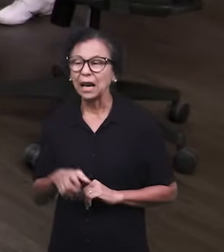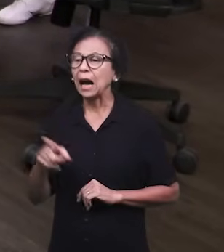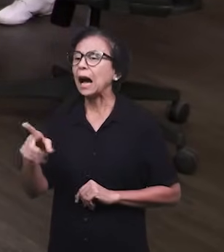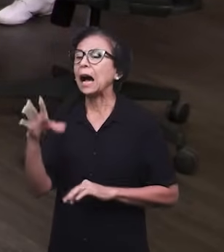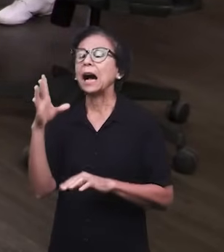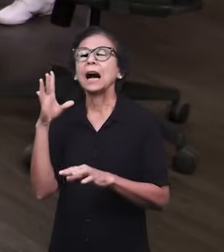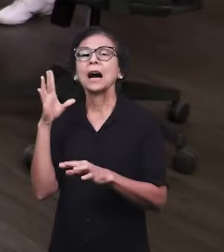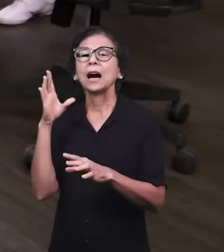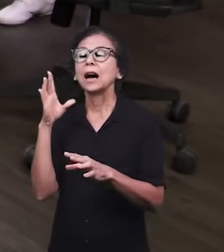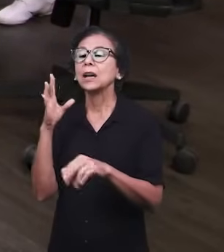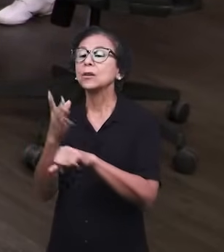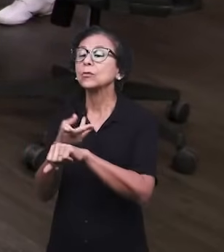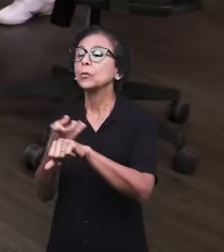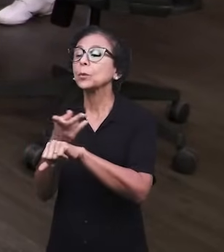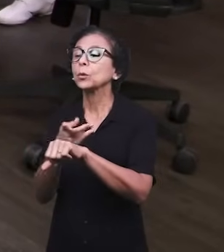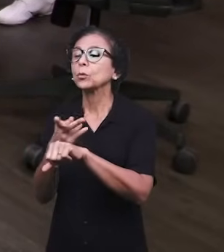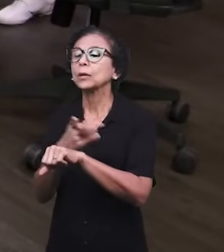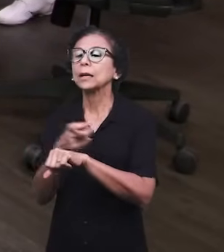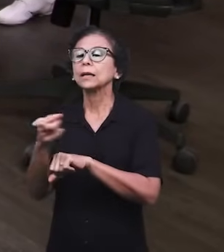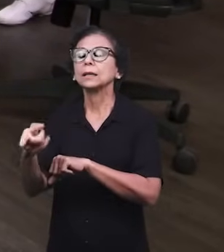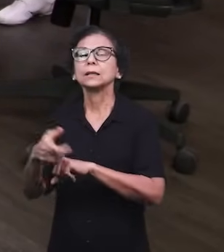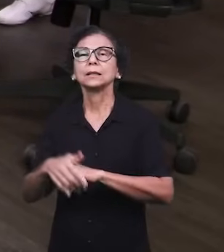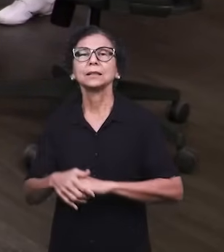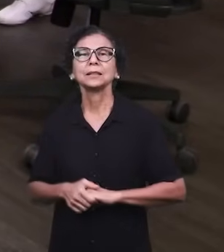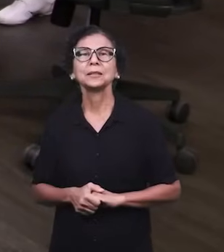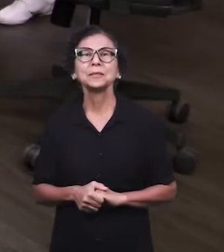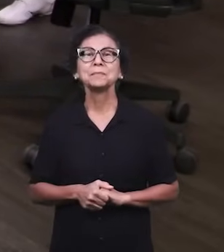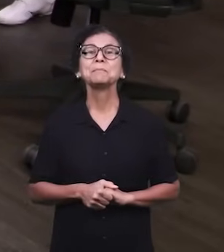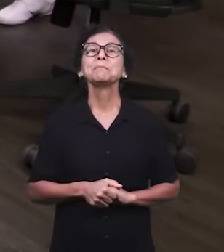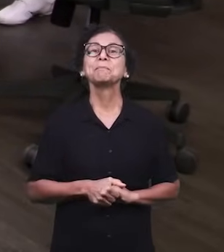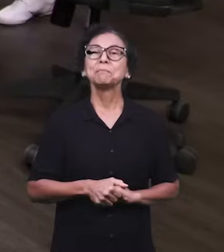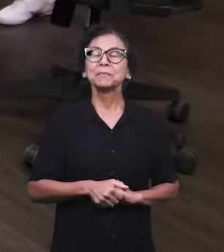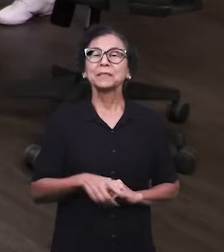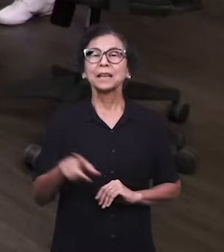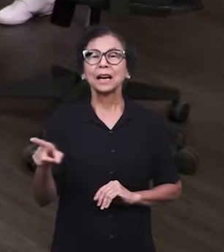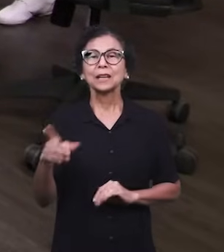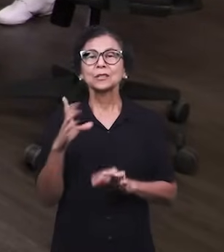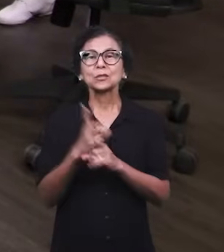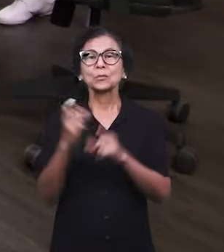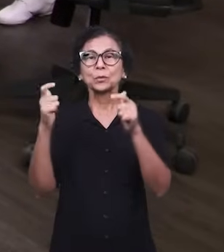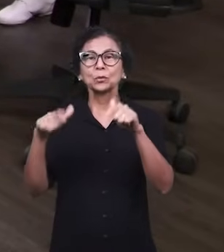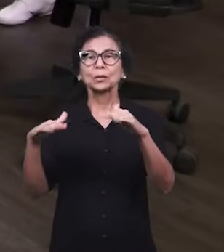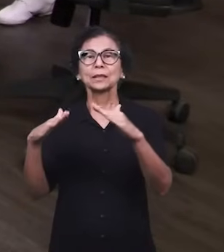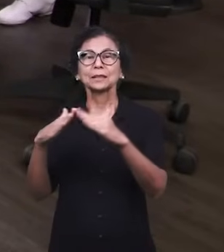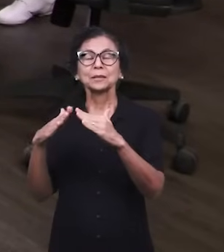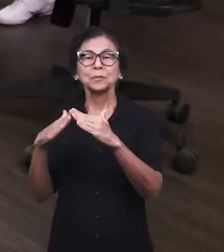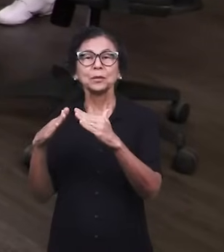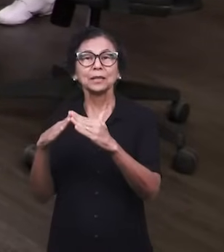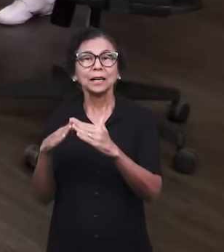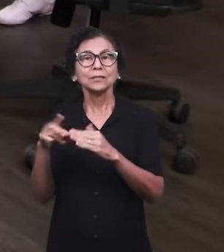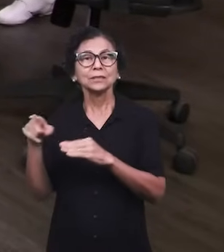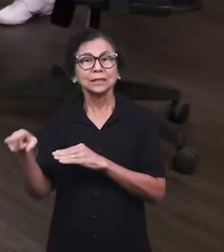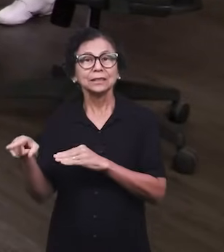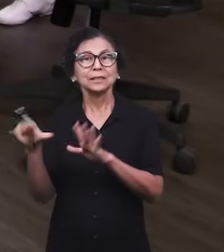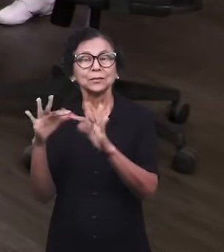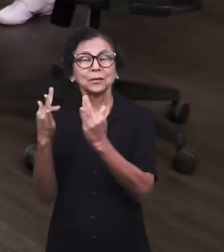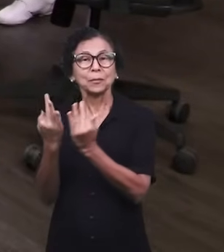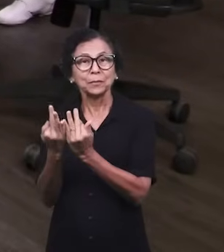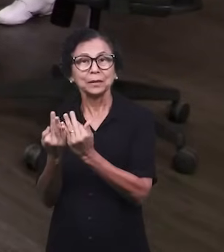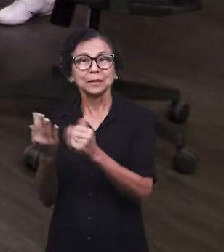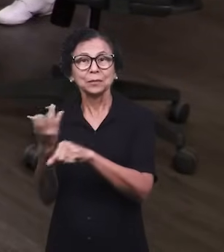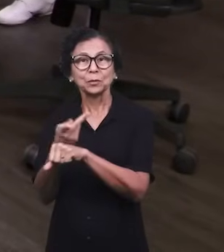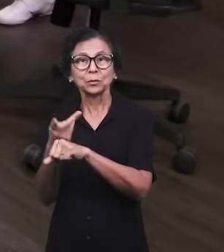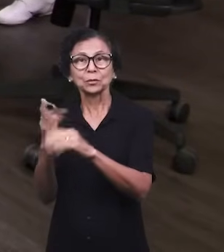morava em Maruípe. A família dele já tinha pessoas que já estavam frequentando a igreja lá em função da cura daquele senhor. E resultado,